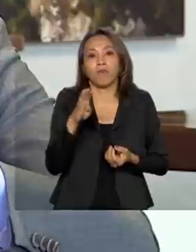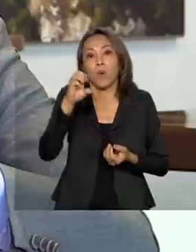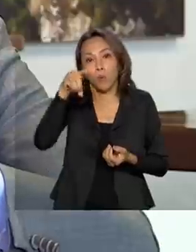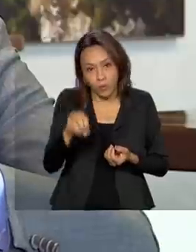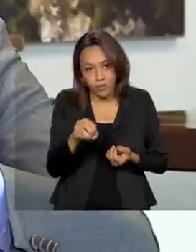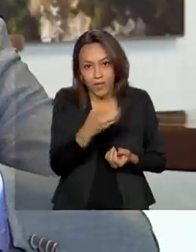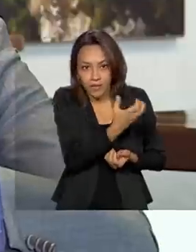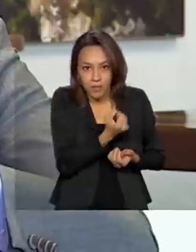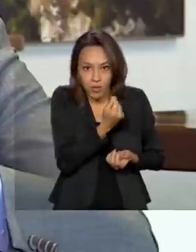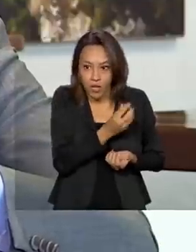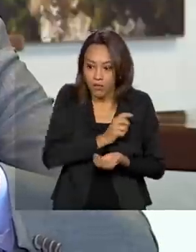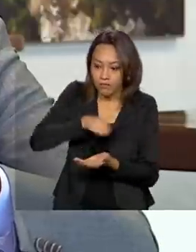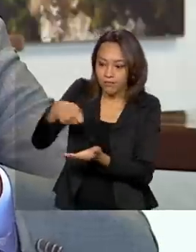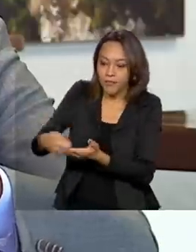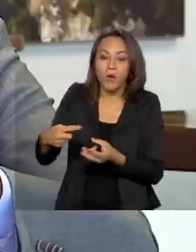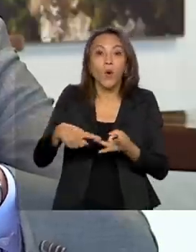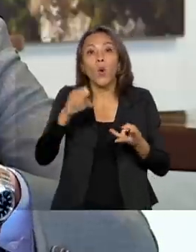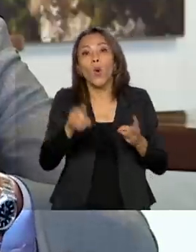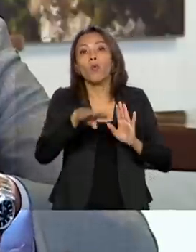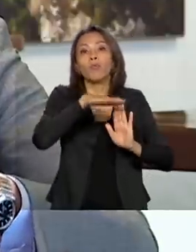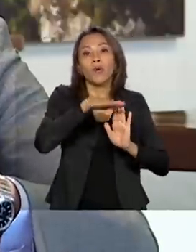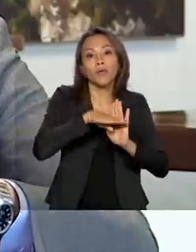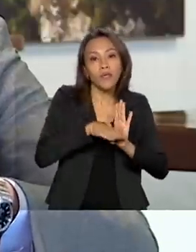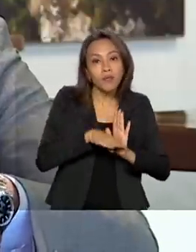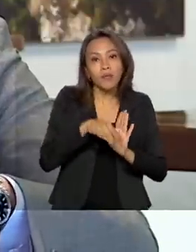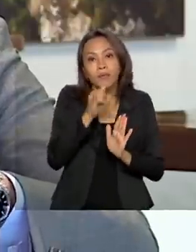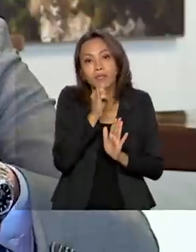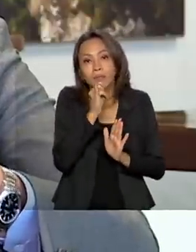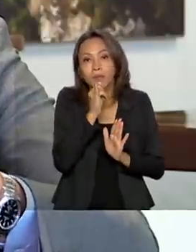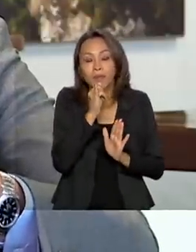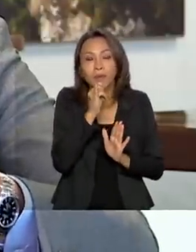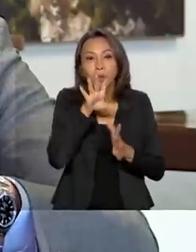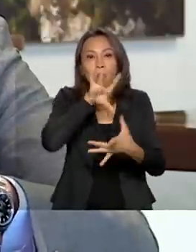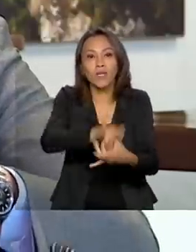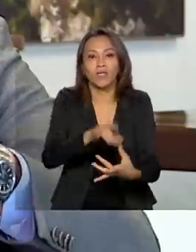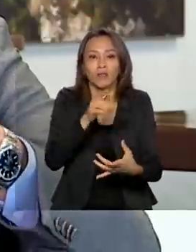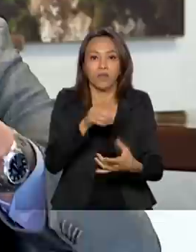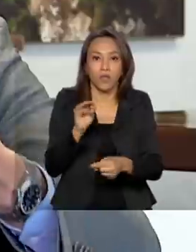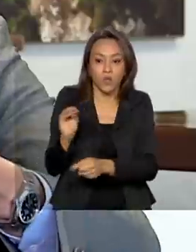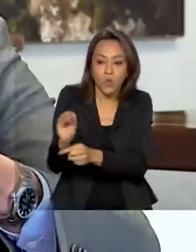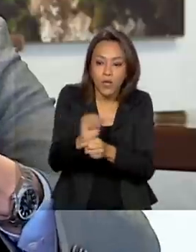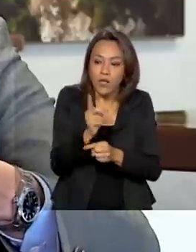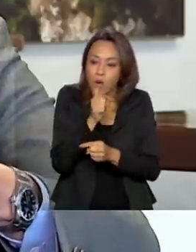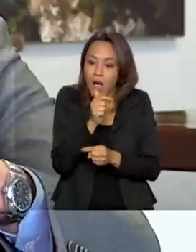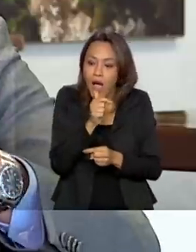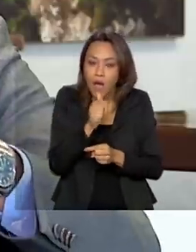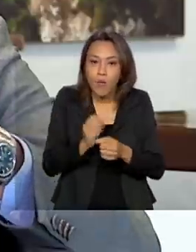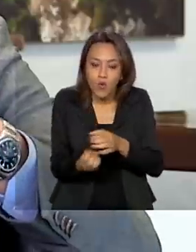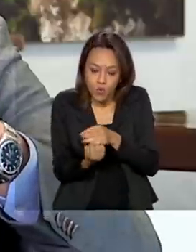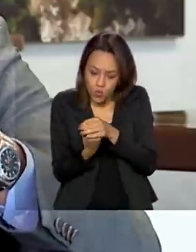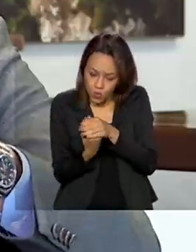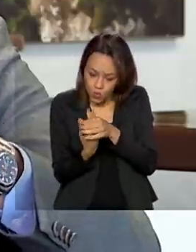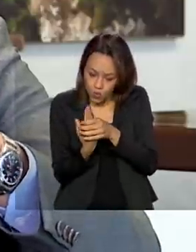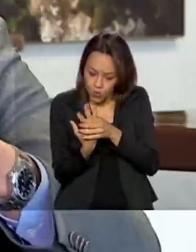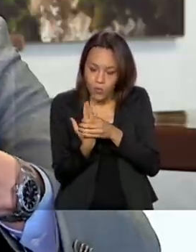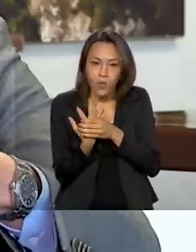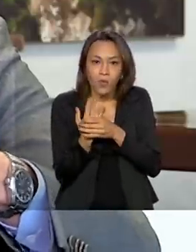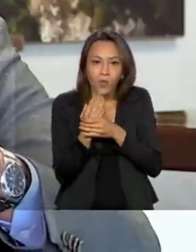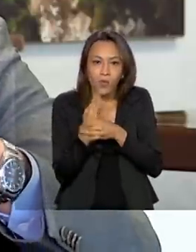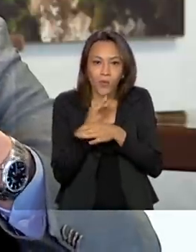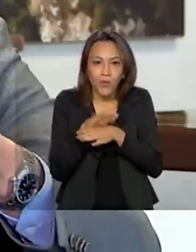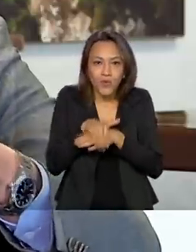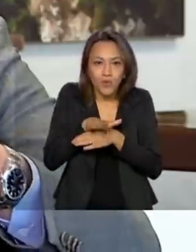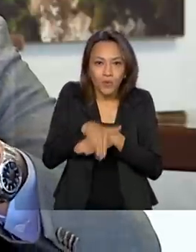até programas de incentivo, por exemplo, na parte hídrica, né? A gente sabe que o cuidado com as nascentes, com os